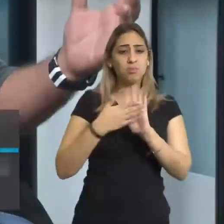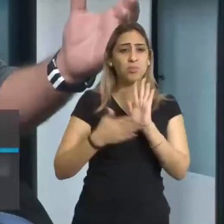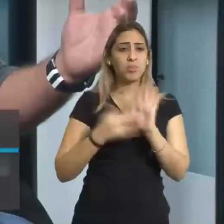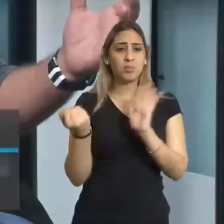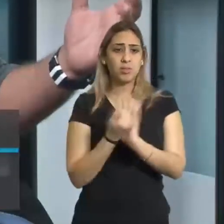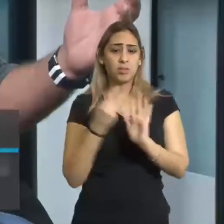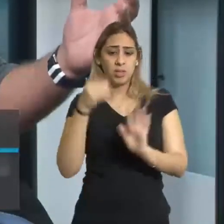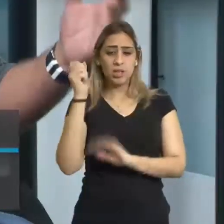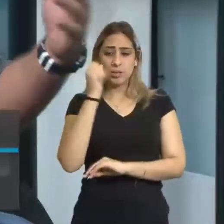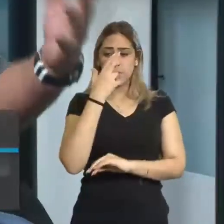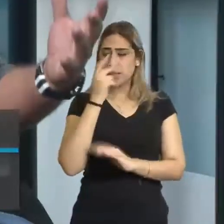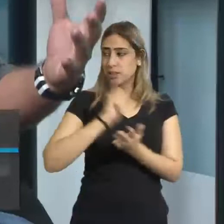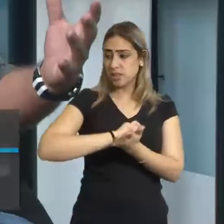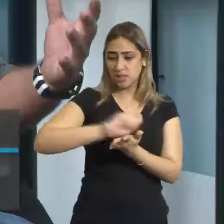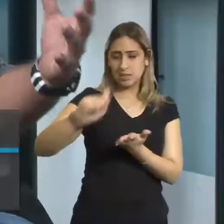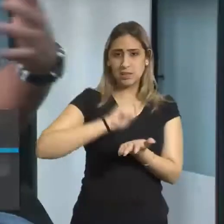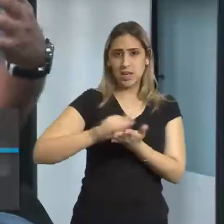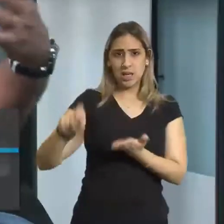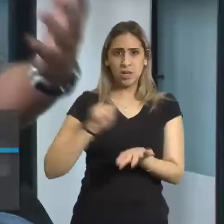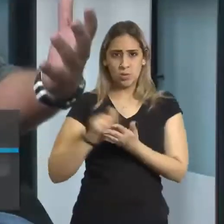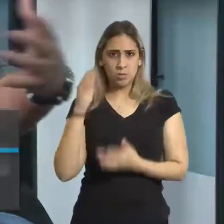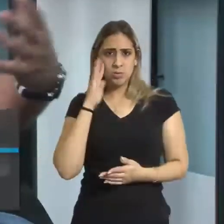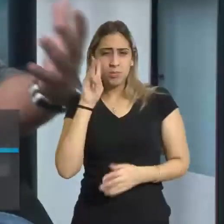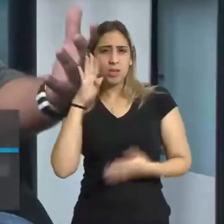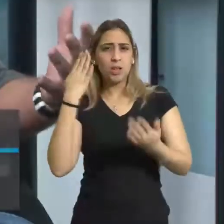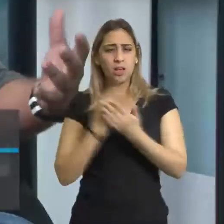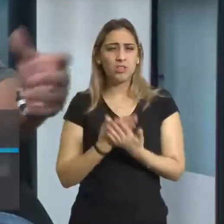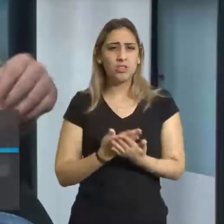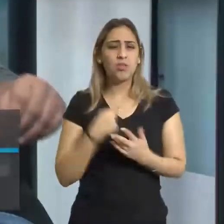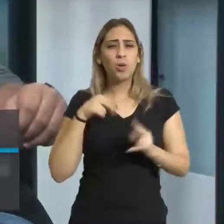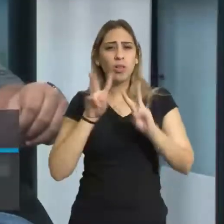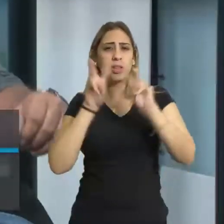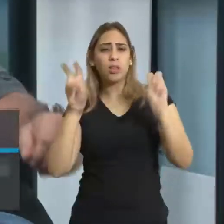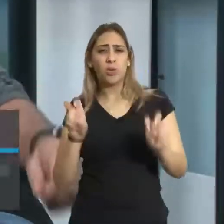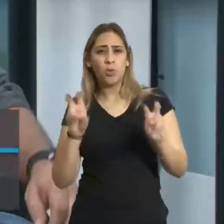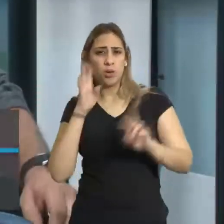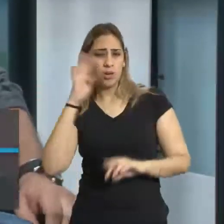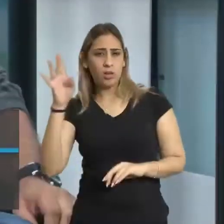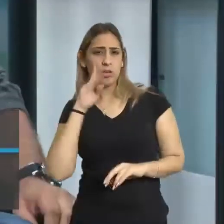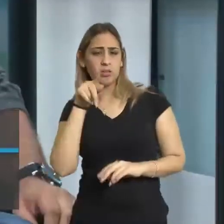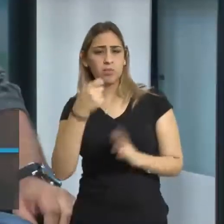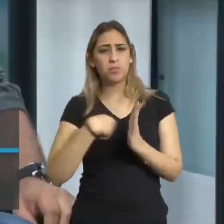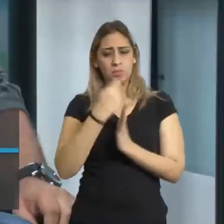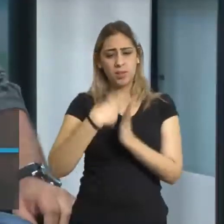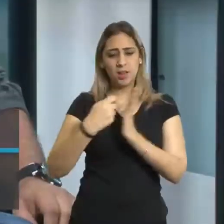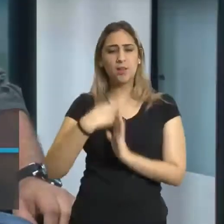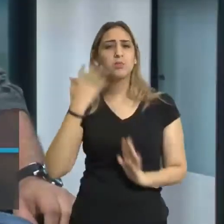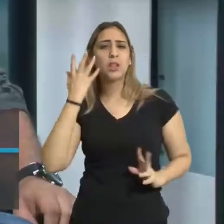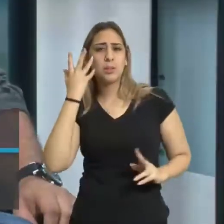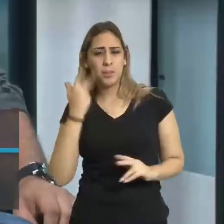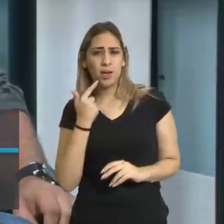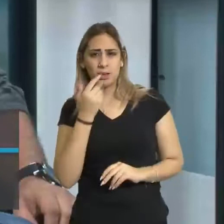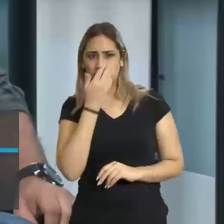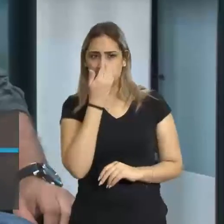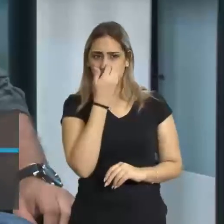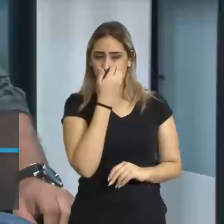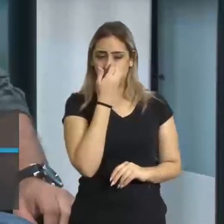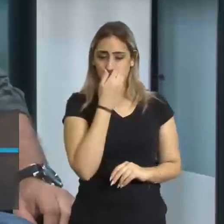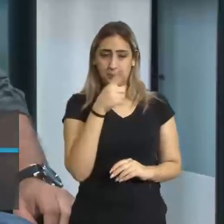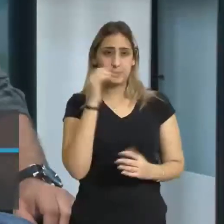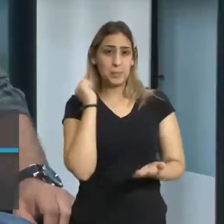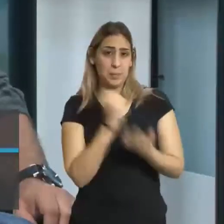riscando elas eles acreditavam acredita-se né teoria que pintava Assis o e